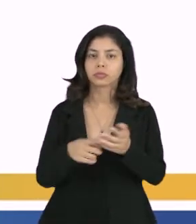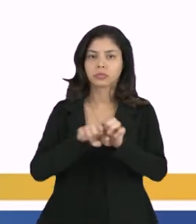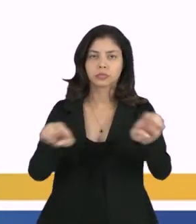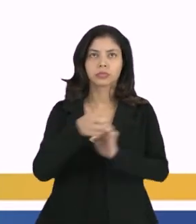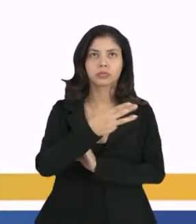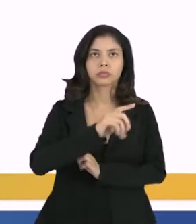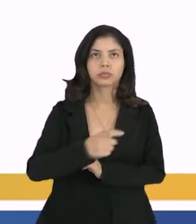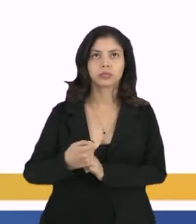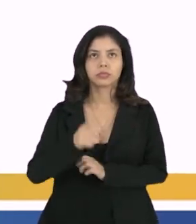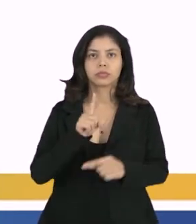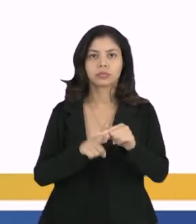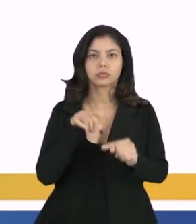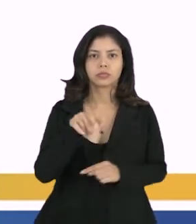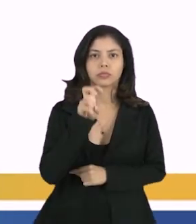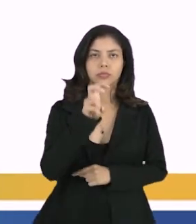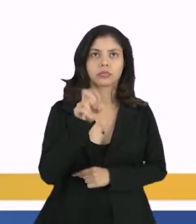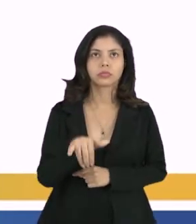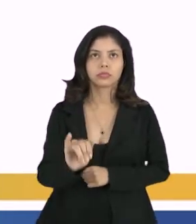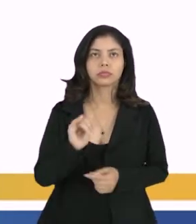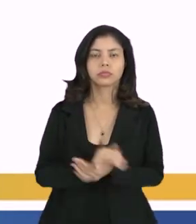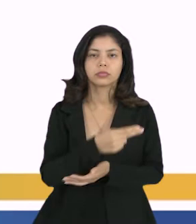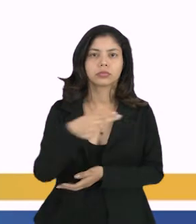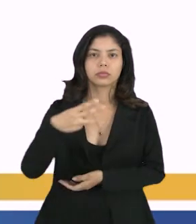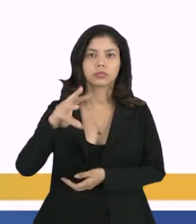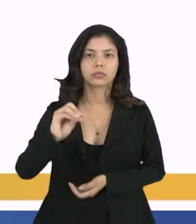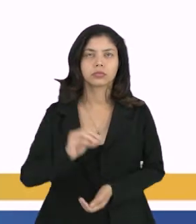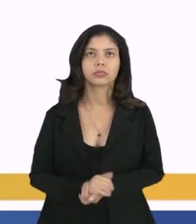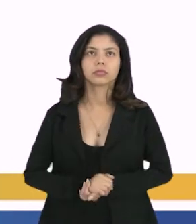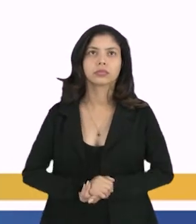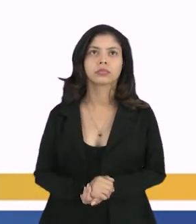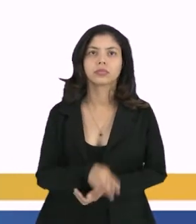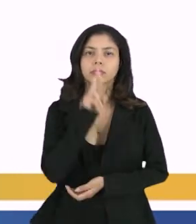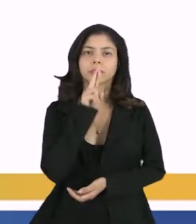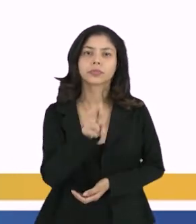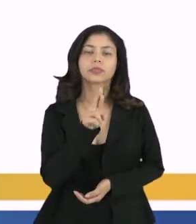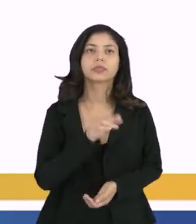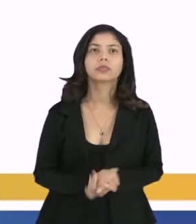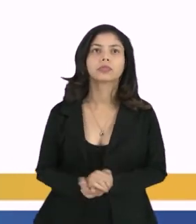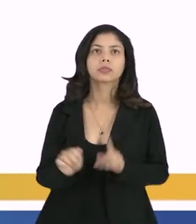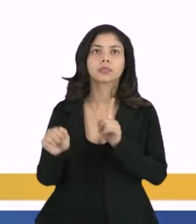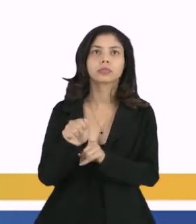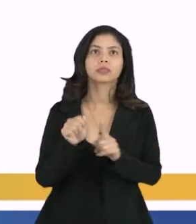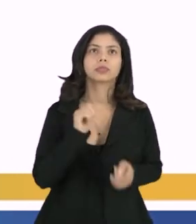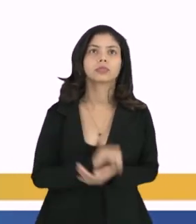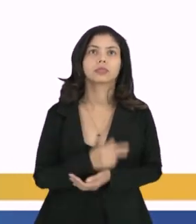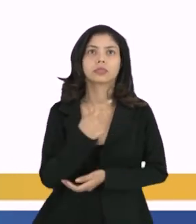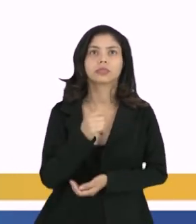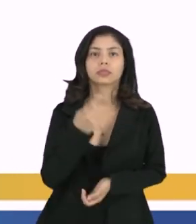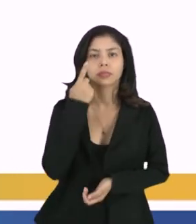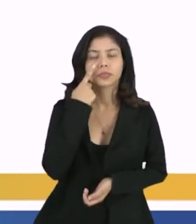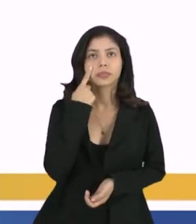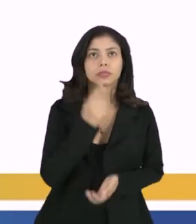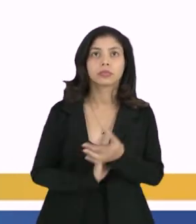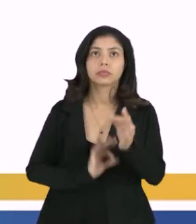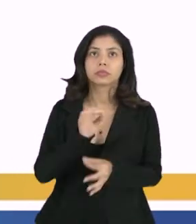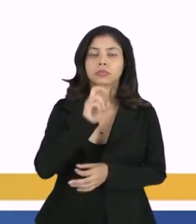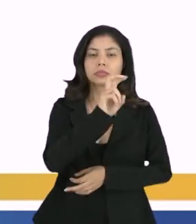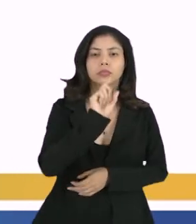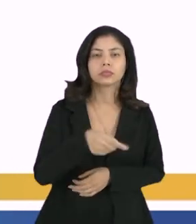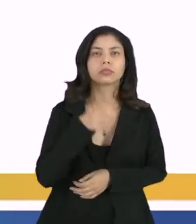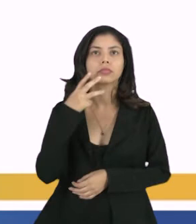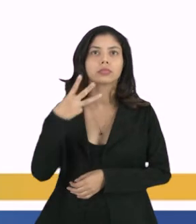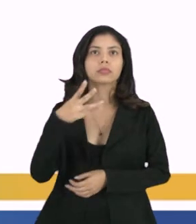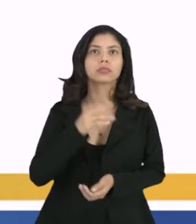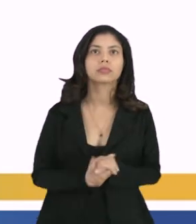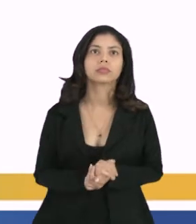Considere a equação 3x mais 5y igual a 30. Responda, letra A. Verifique se o par ordenado